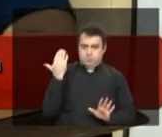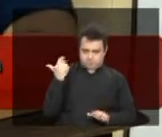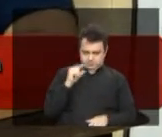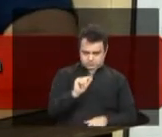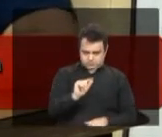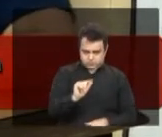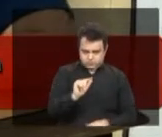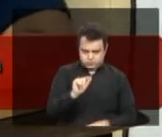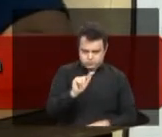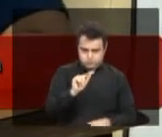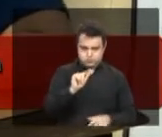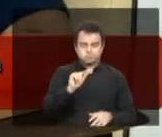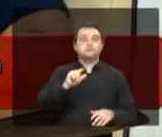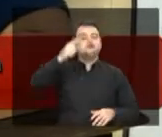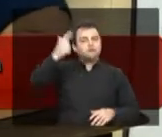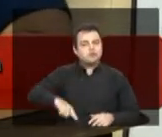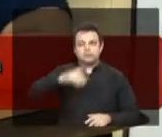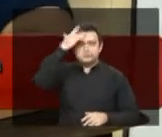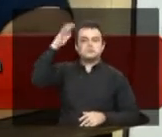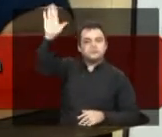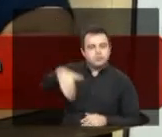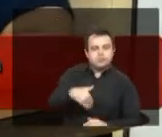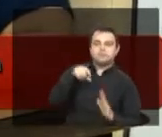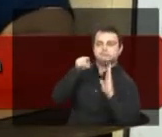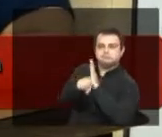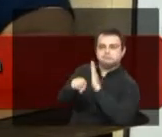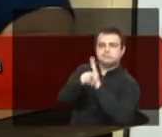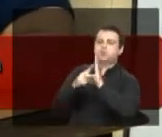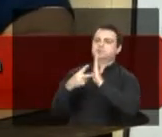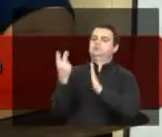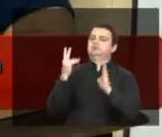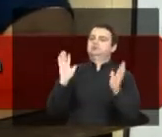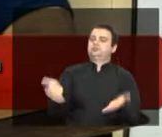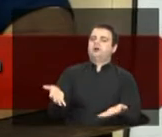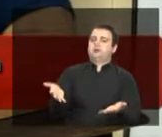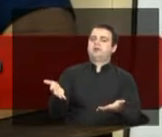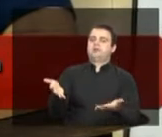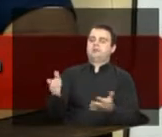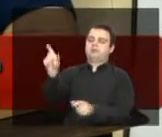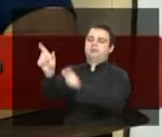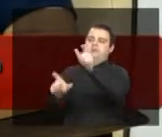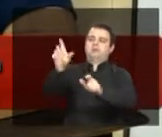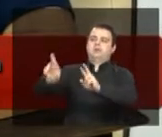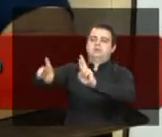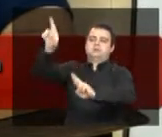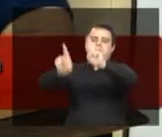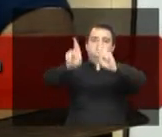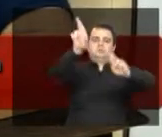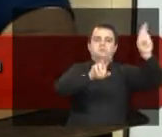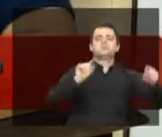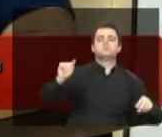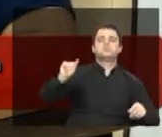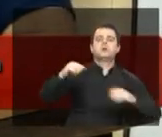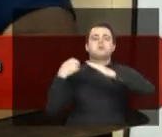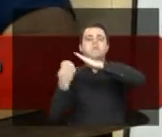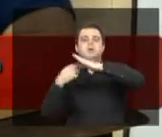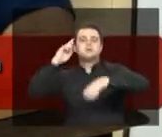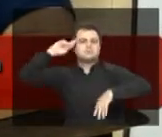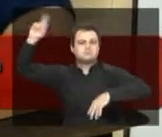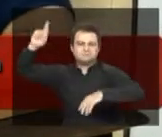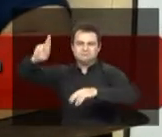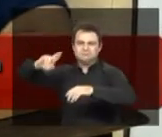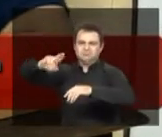recentemente com mais 2 oitivas, conversando aí com os representantes, né, os diretores das